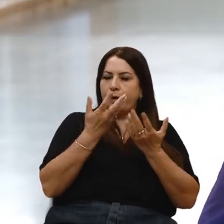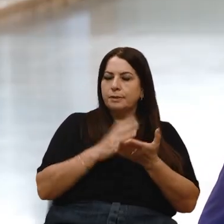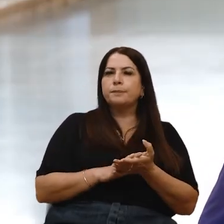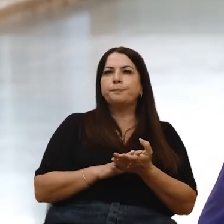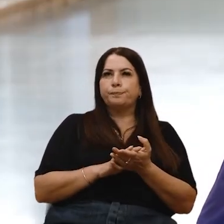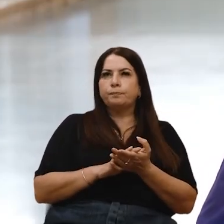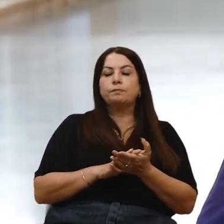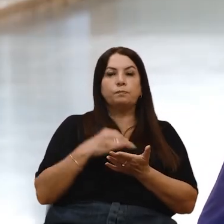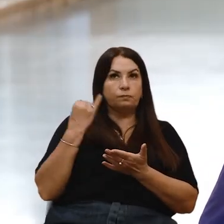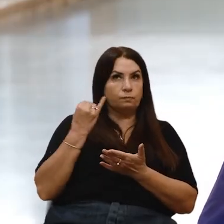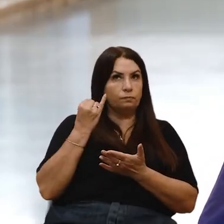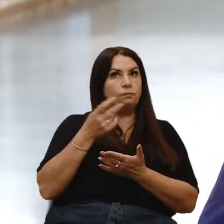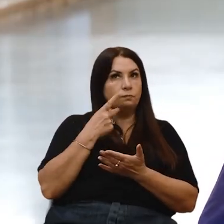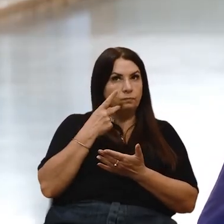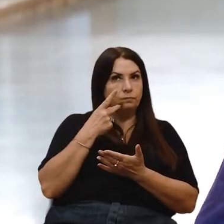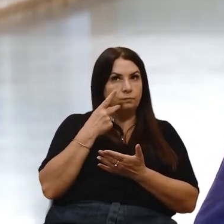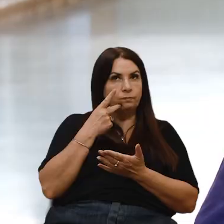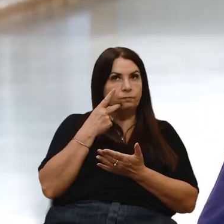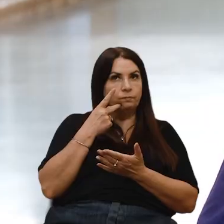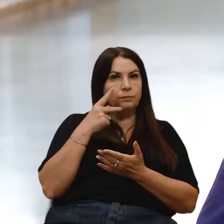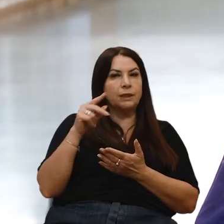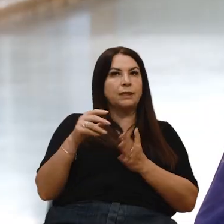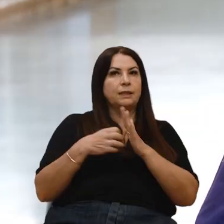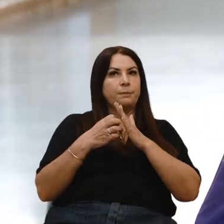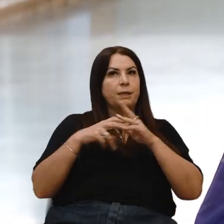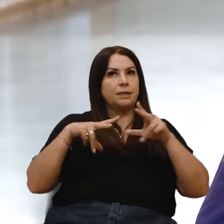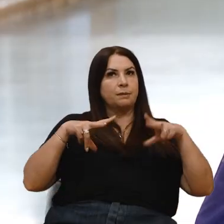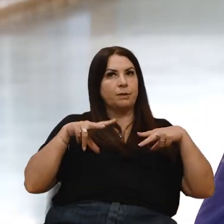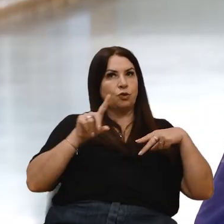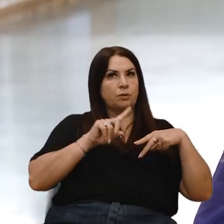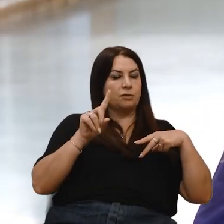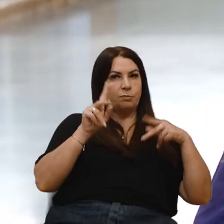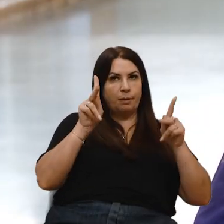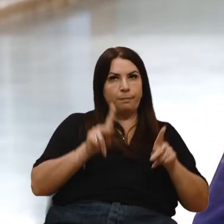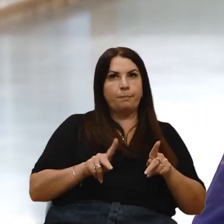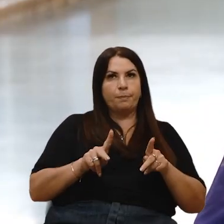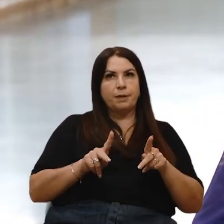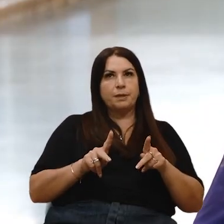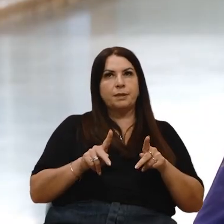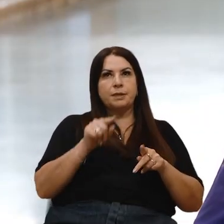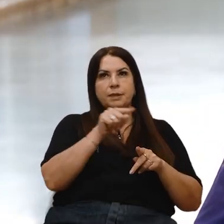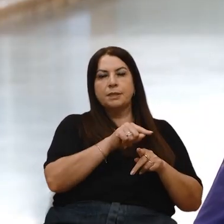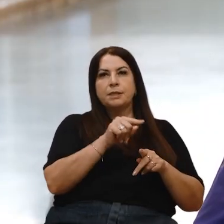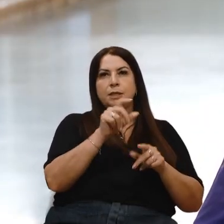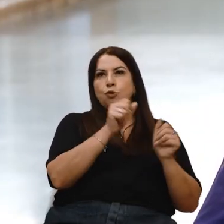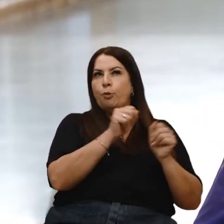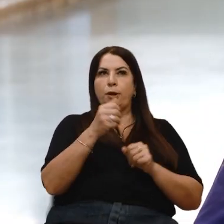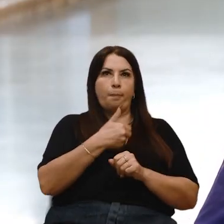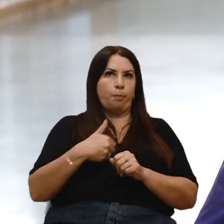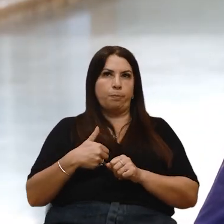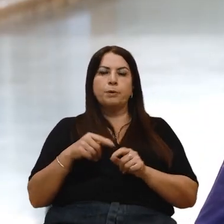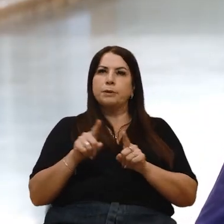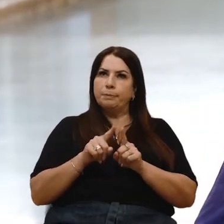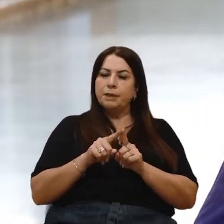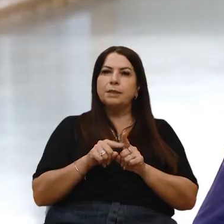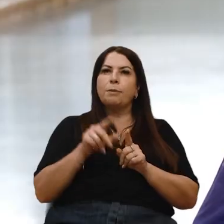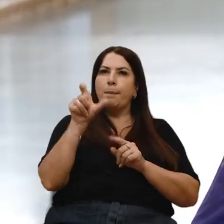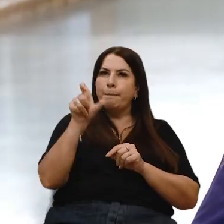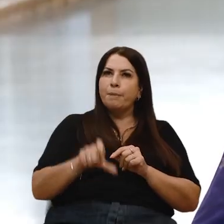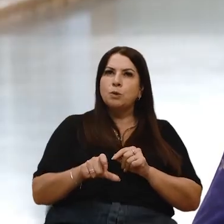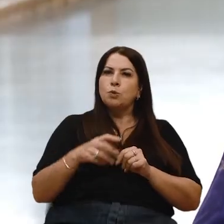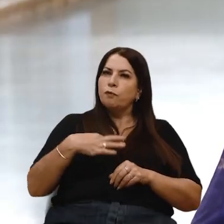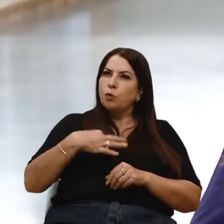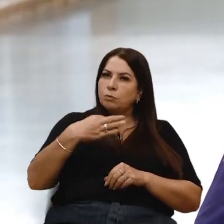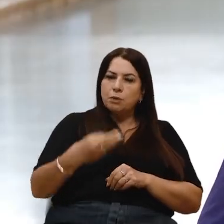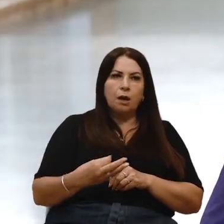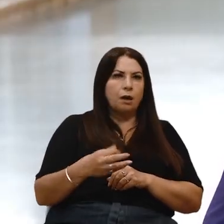tudo mais. É importante salientar que ele é da iniciativa privada também, né? Não é uma pessoa do poder público. E na mesma condição, é uma